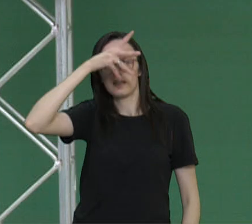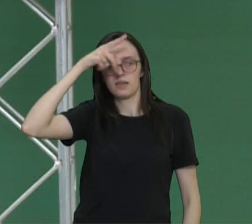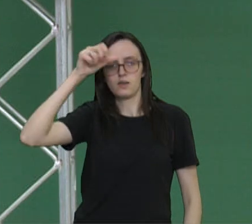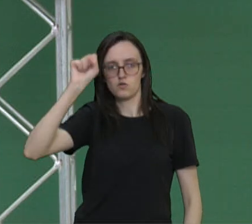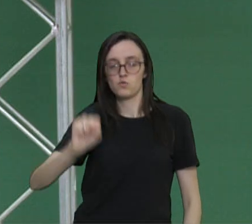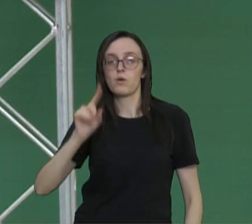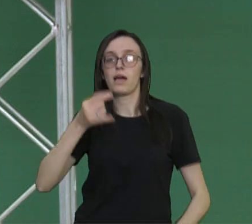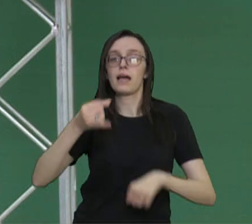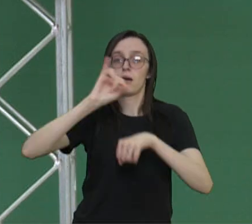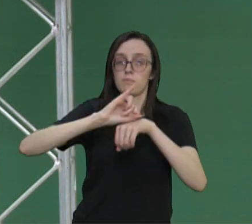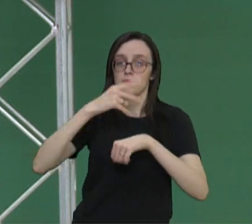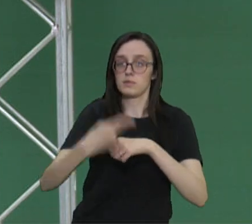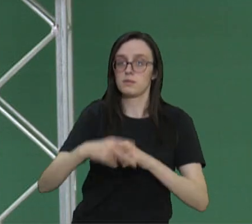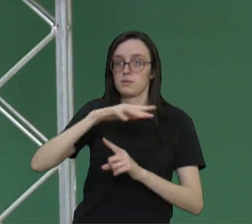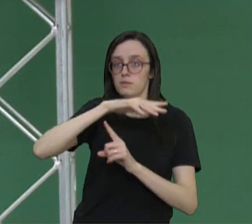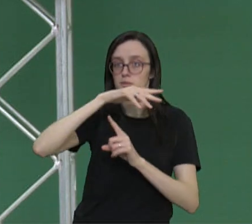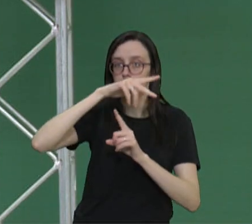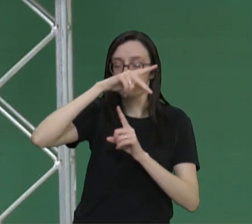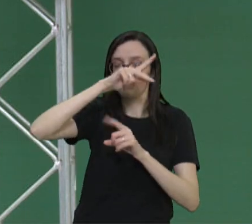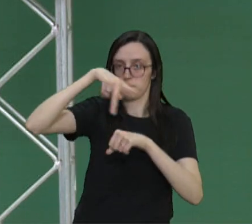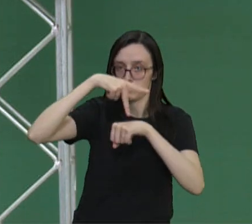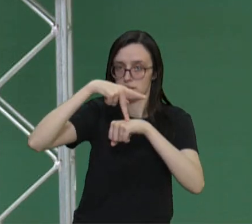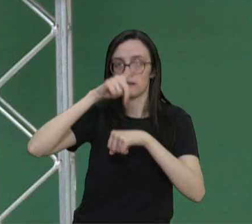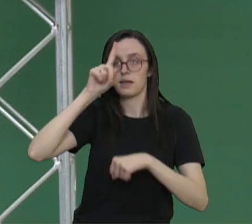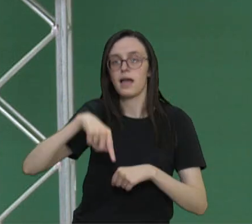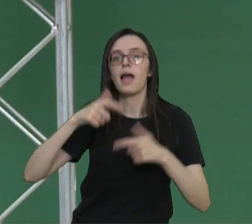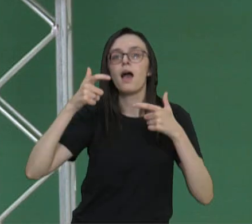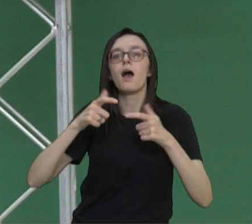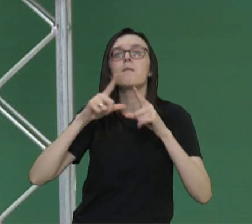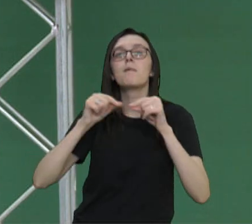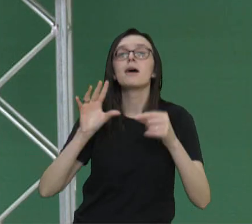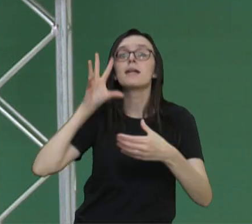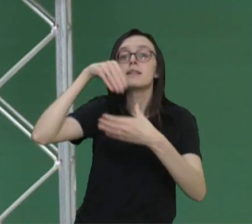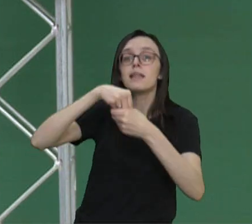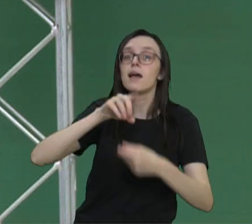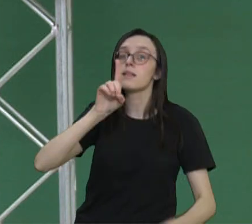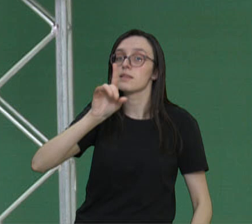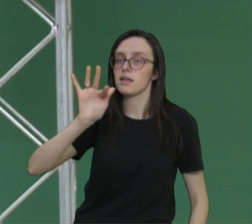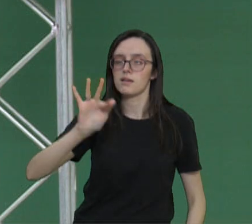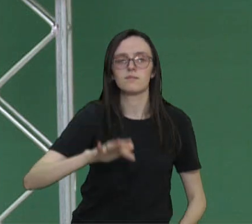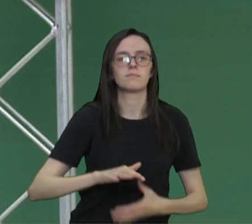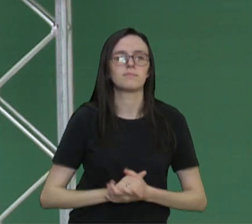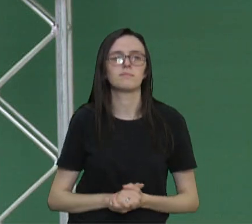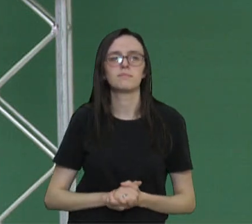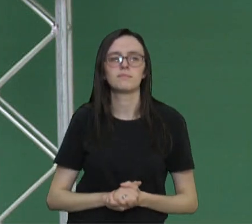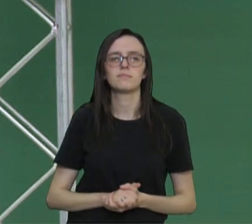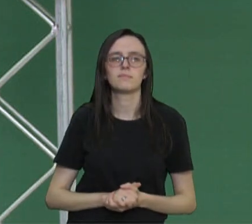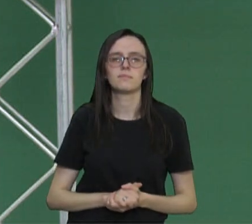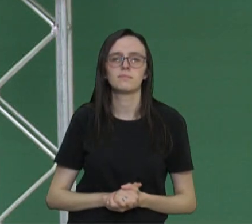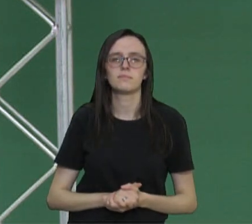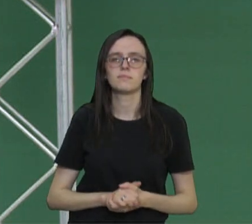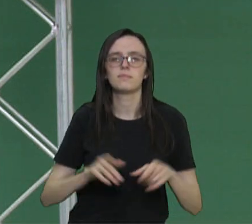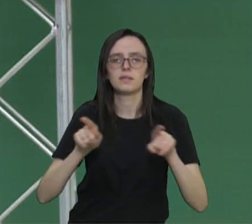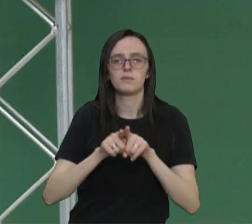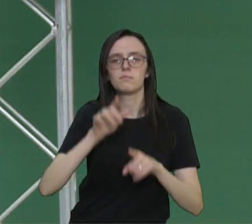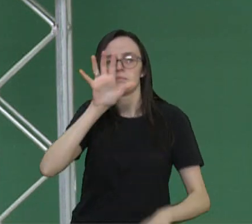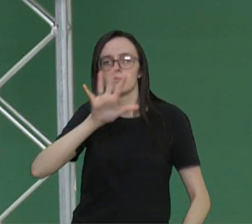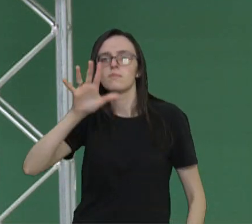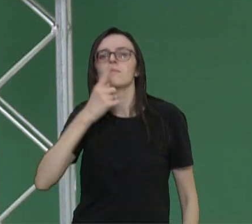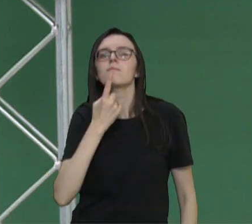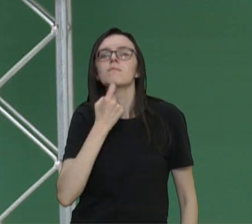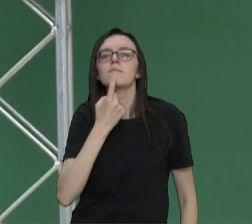capital, a capital do nosso país, que é Brasília, que fica dentro do Distrito Federal. Nós temos aqui a região em